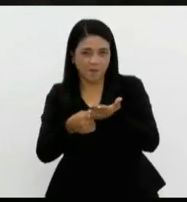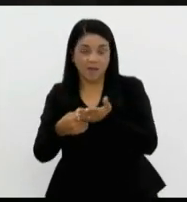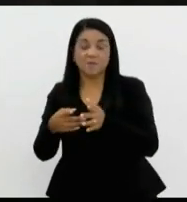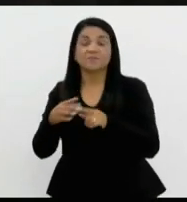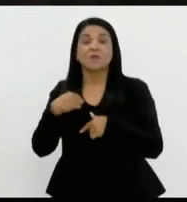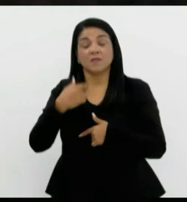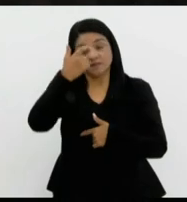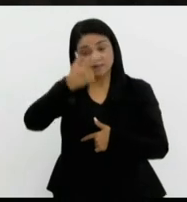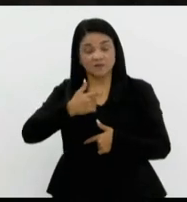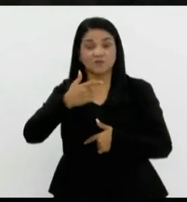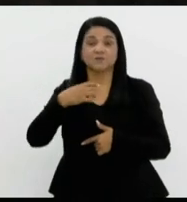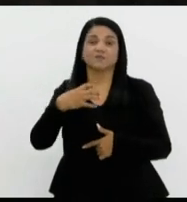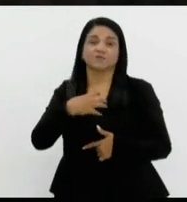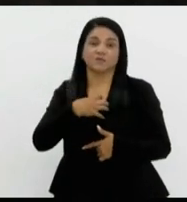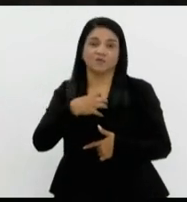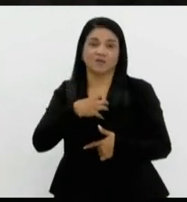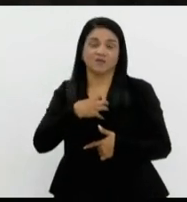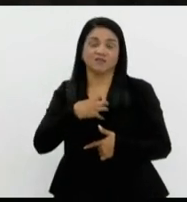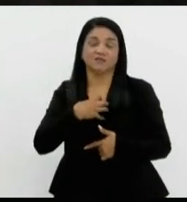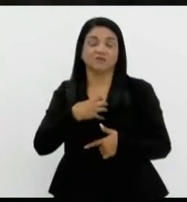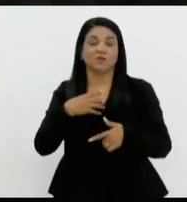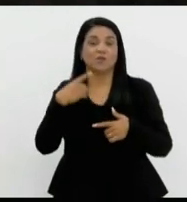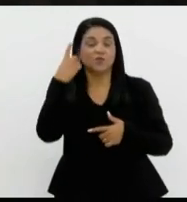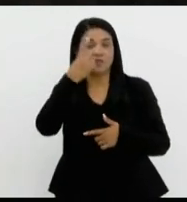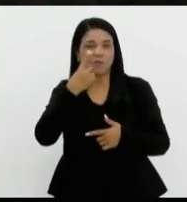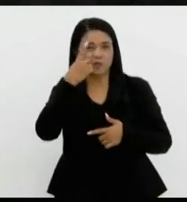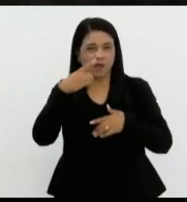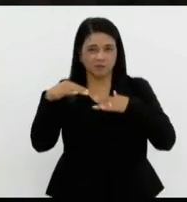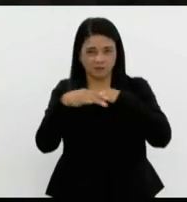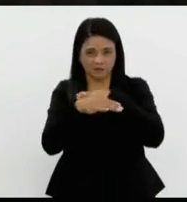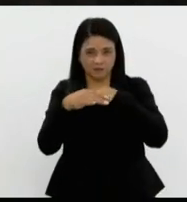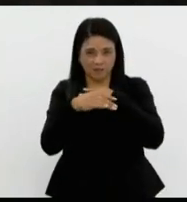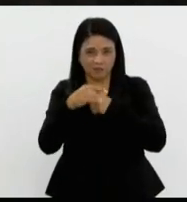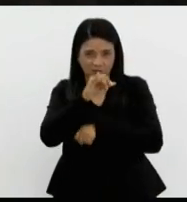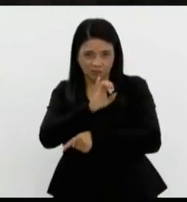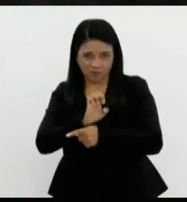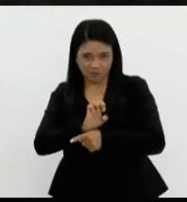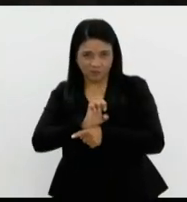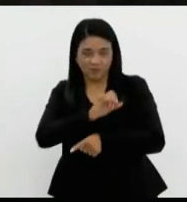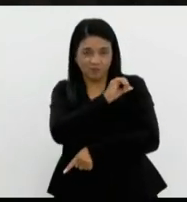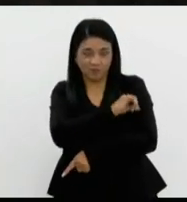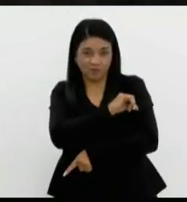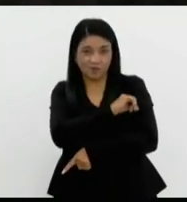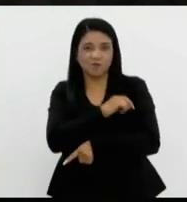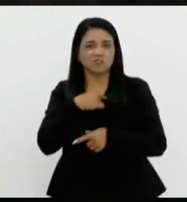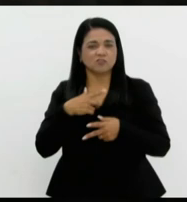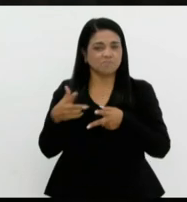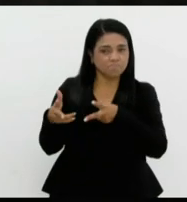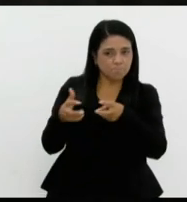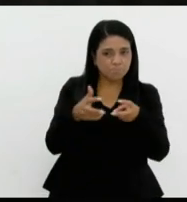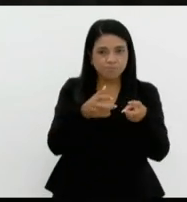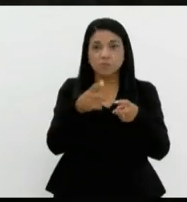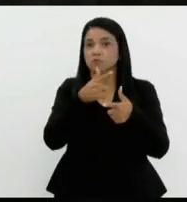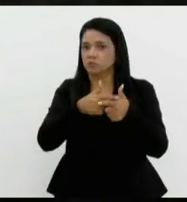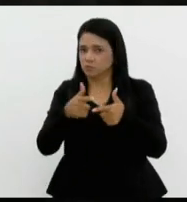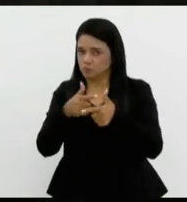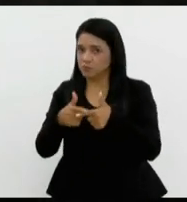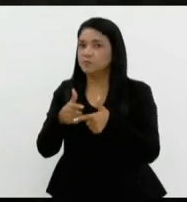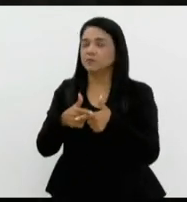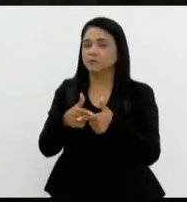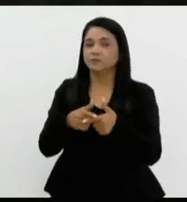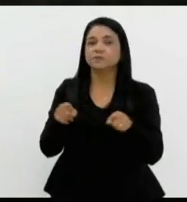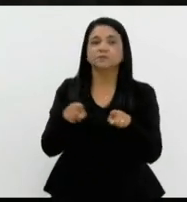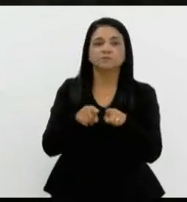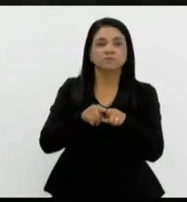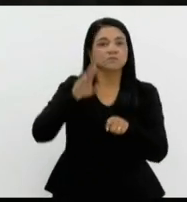deputada da cidade, a gente está sempre atenta a esses problemas todos, em especial a questão da